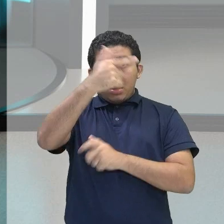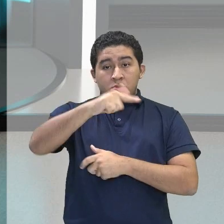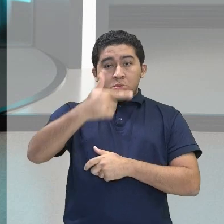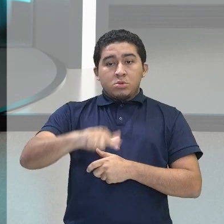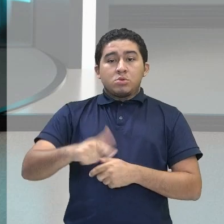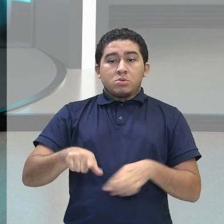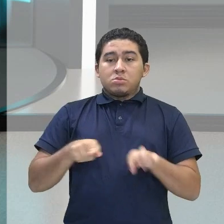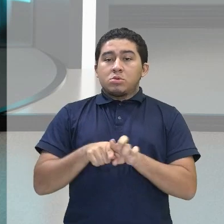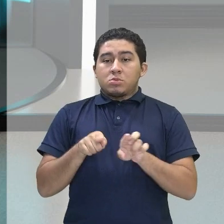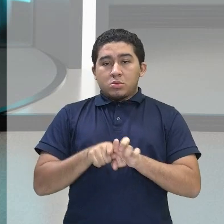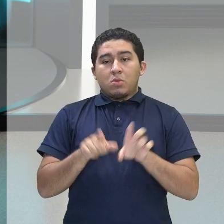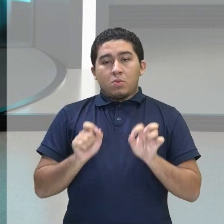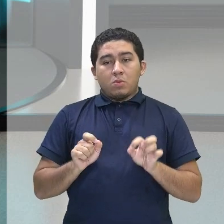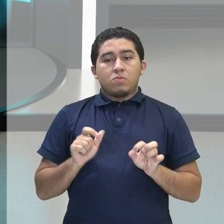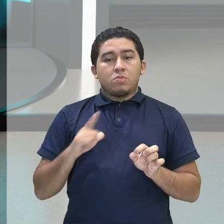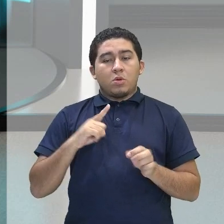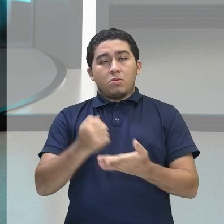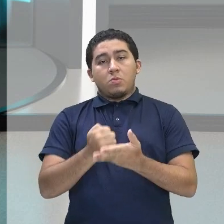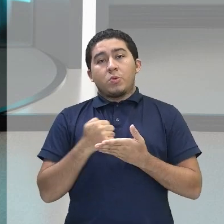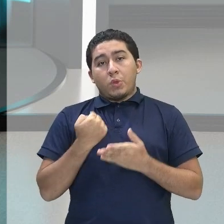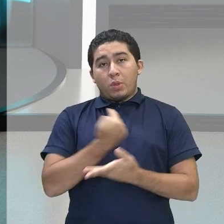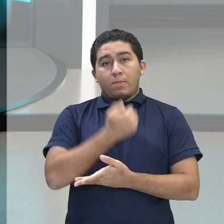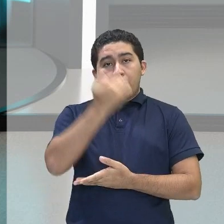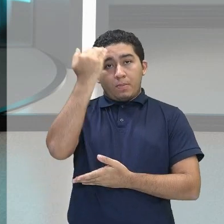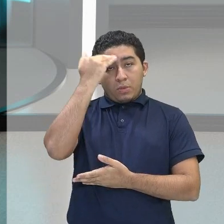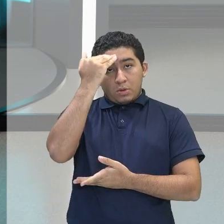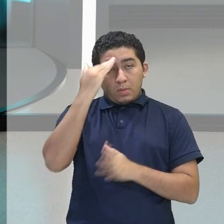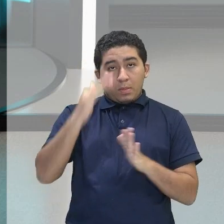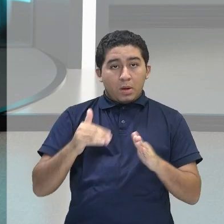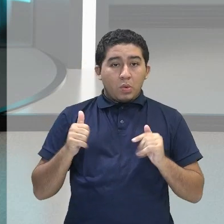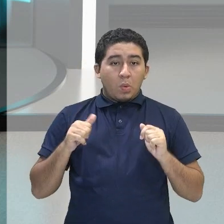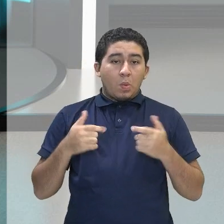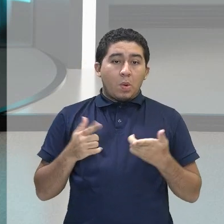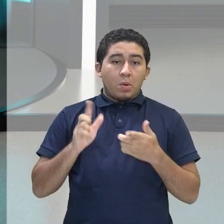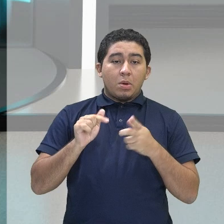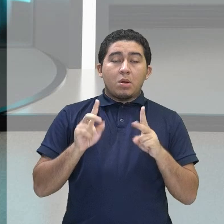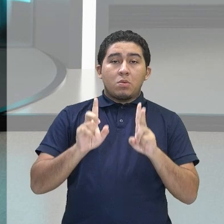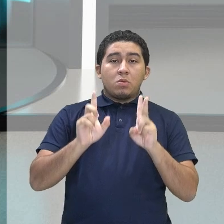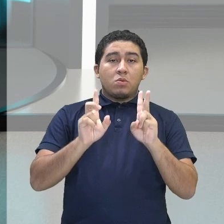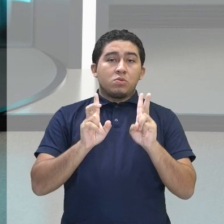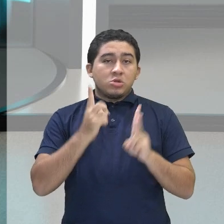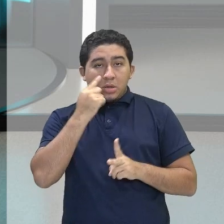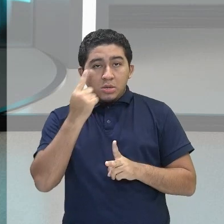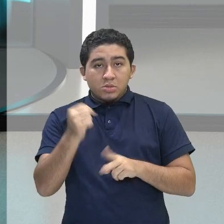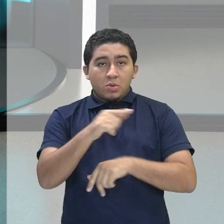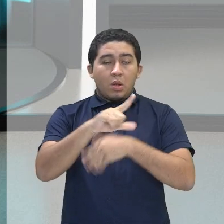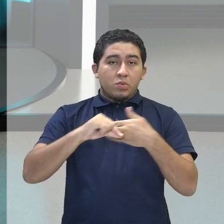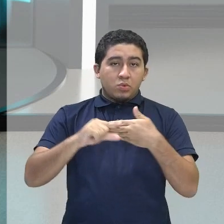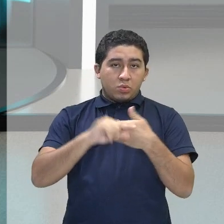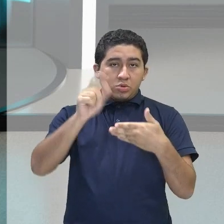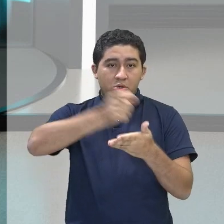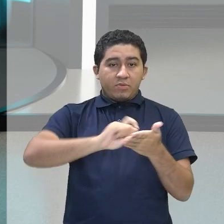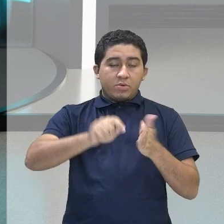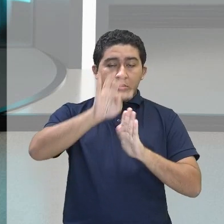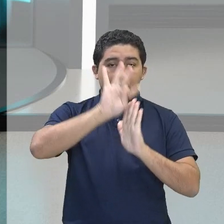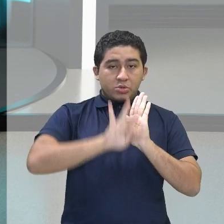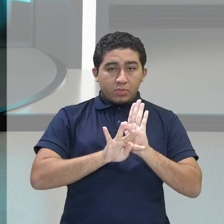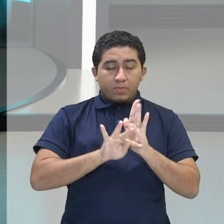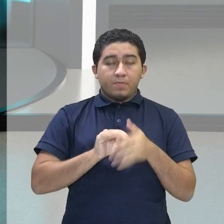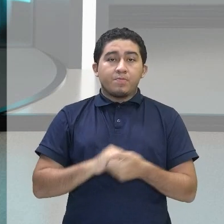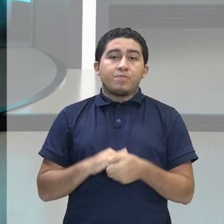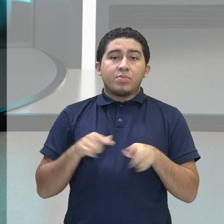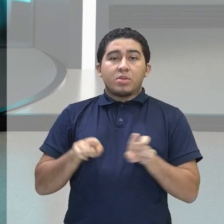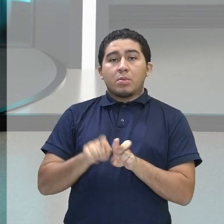nos ajudam, né, a entender sobre o que o autor está querendo reforçar para a gente. E também as palavras-chave.